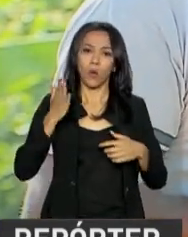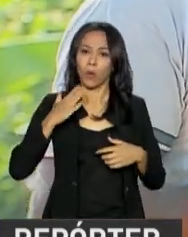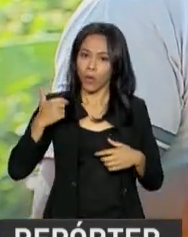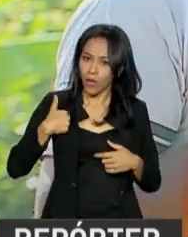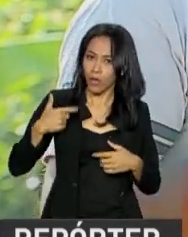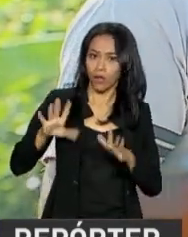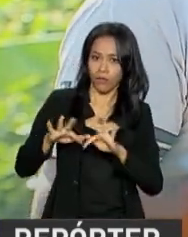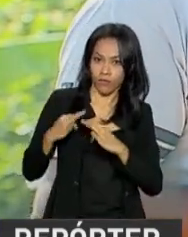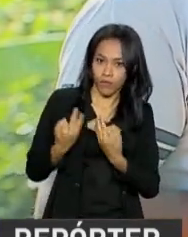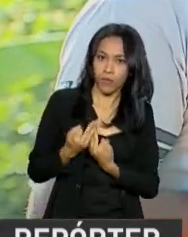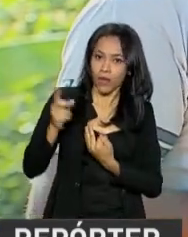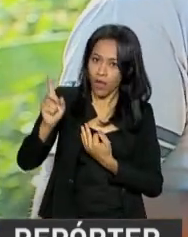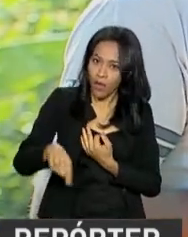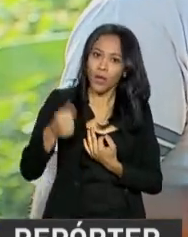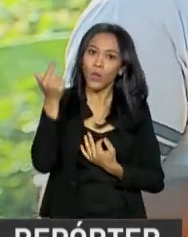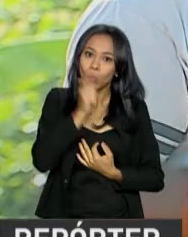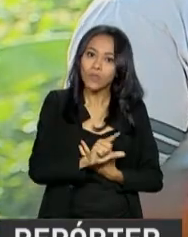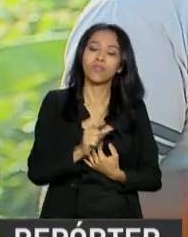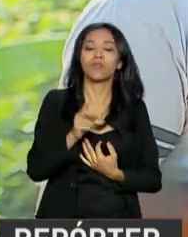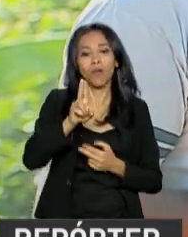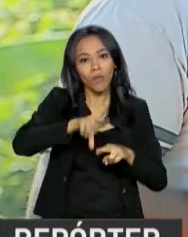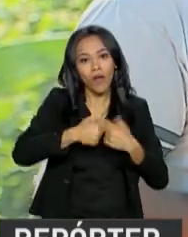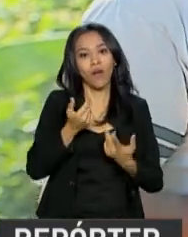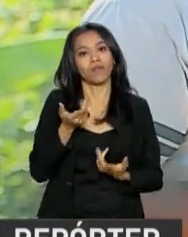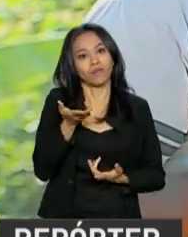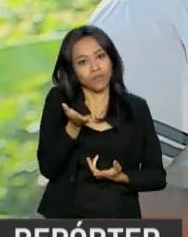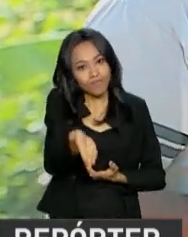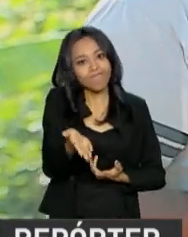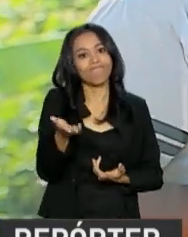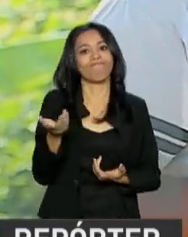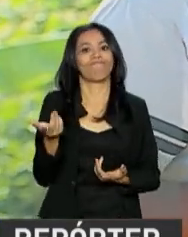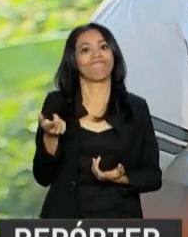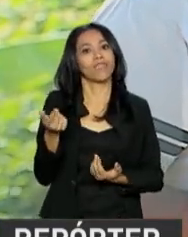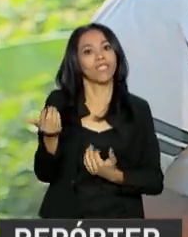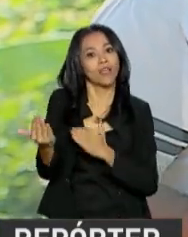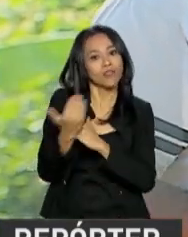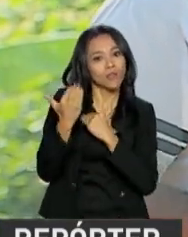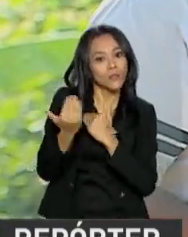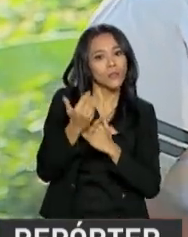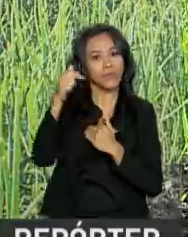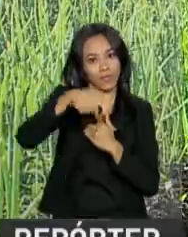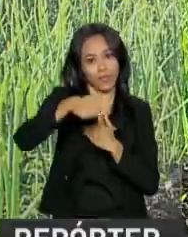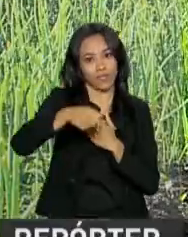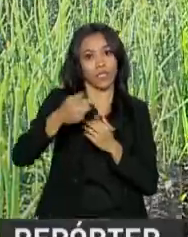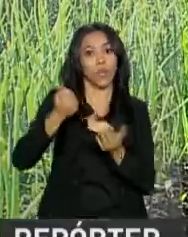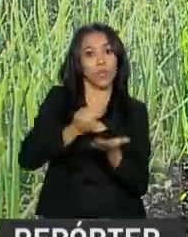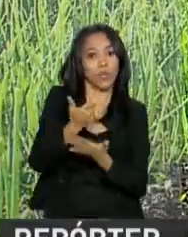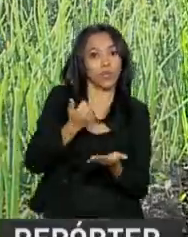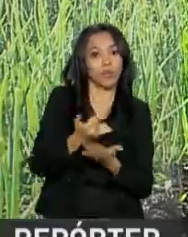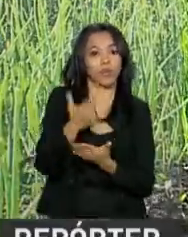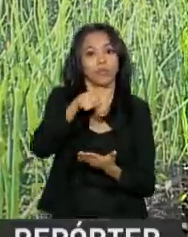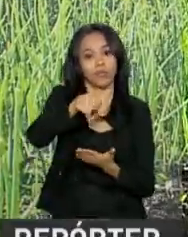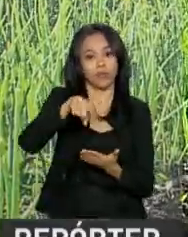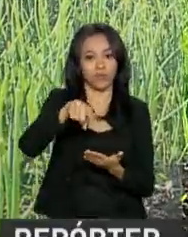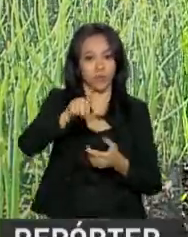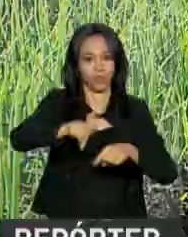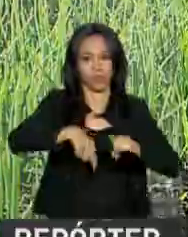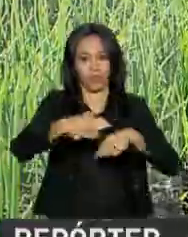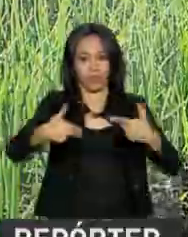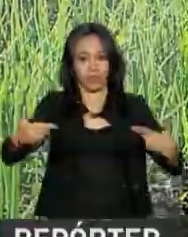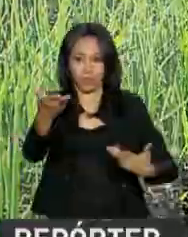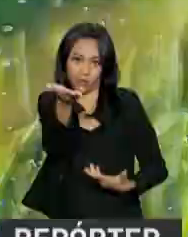é através da comunidade la na rua que está no sustentando que entendeu está nos apoiando tá